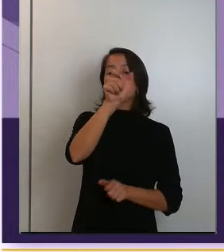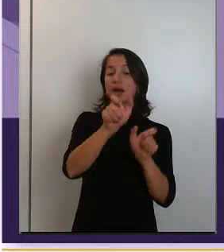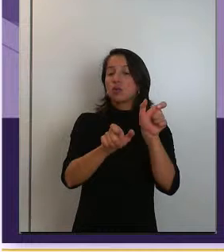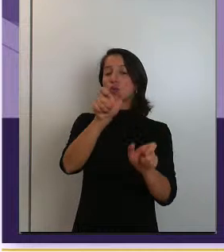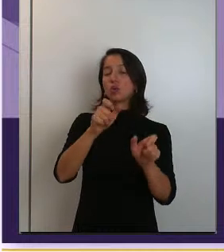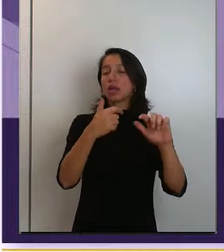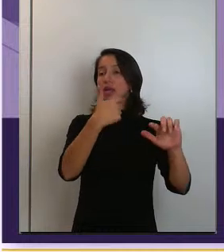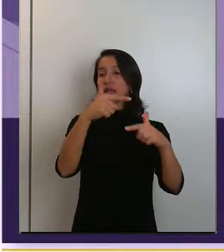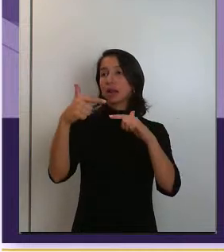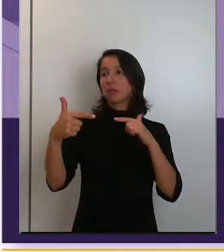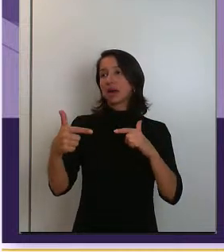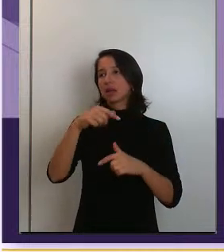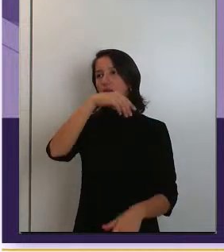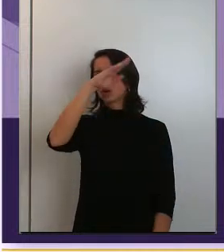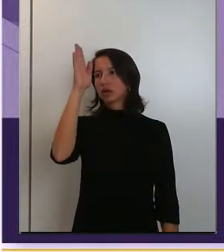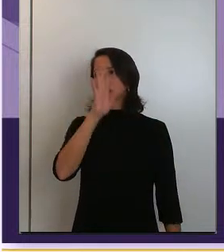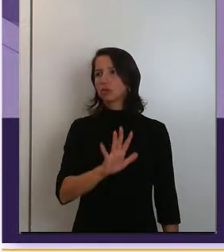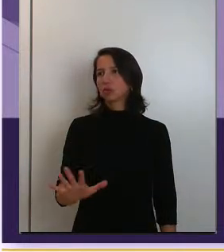Brasil,